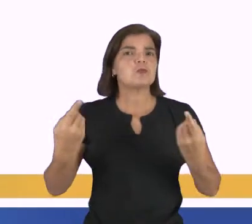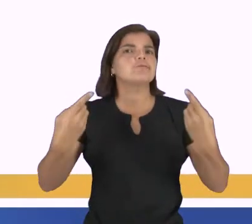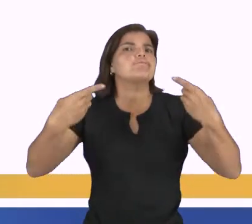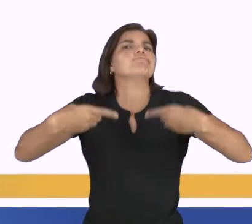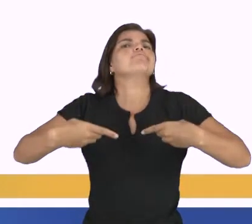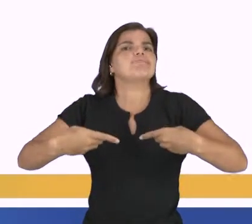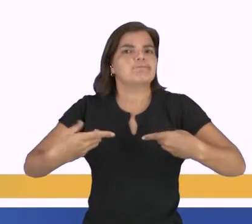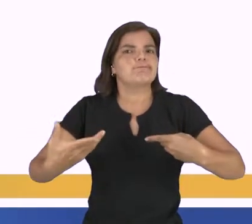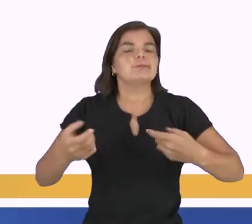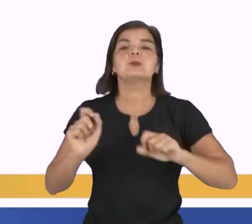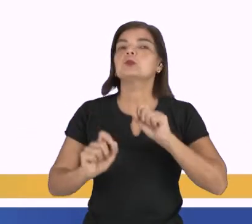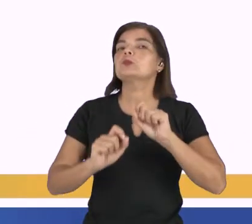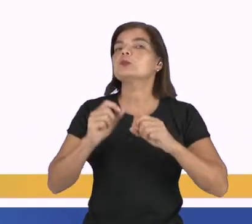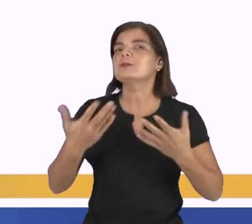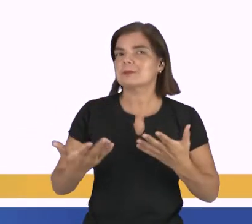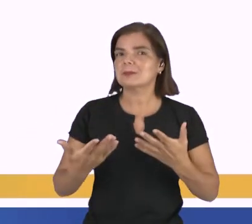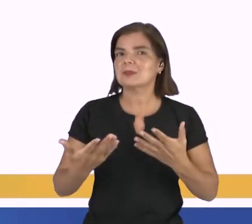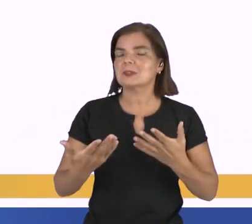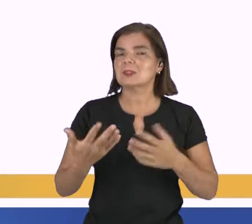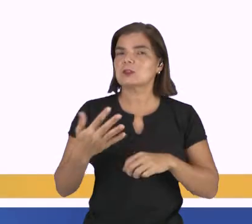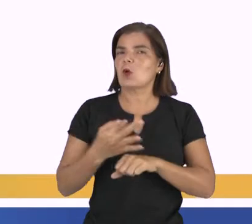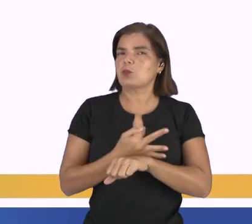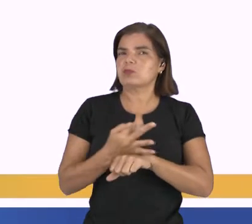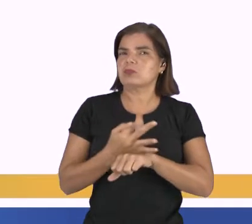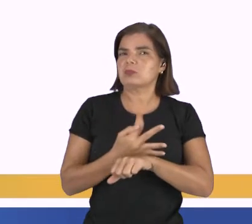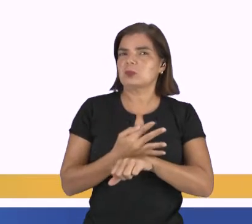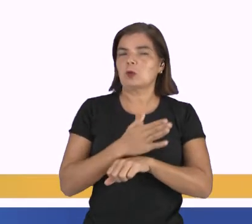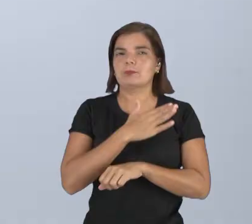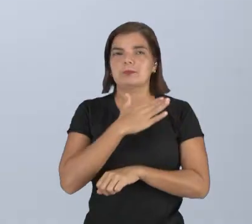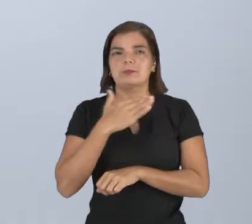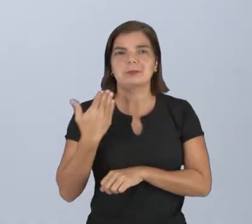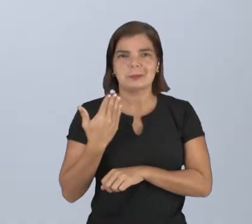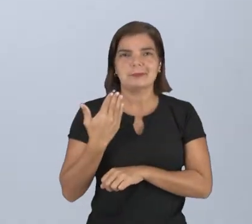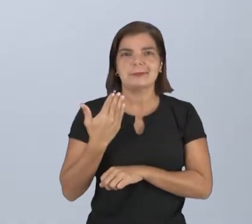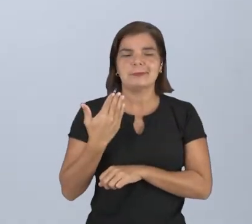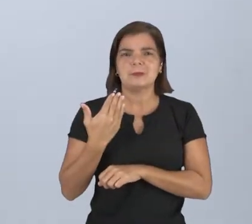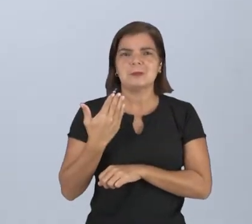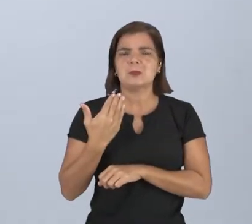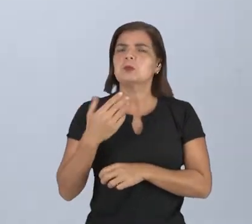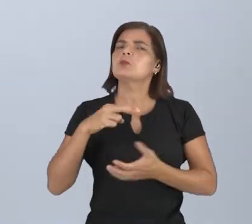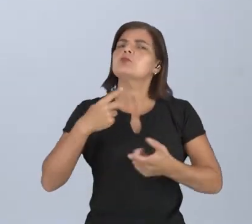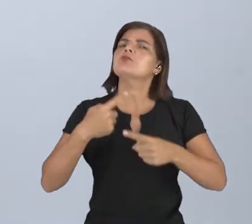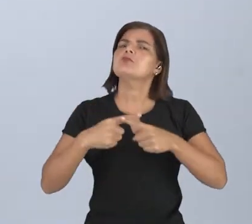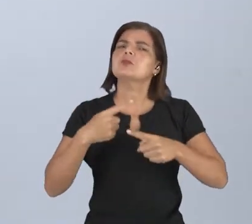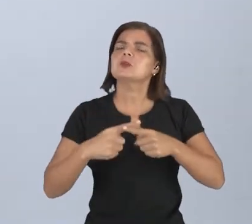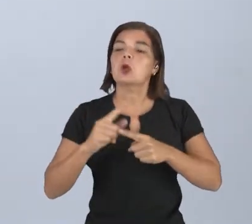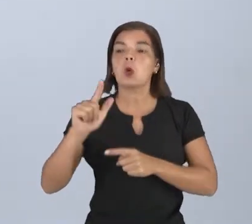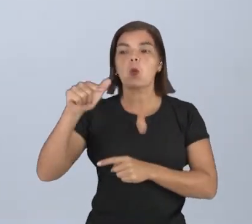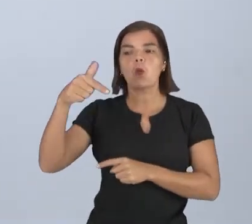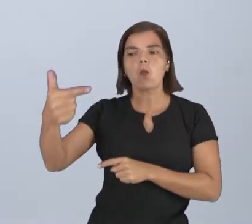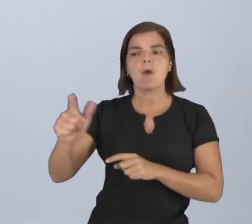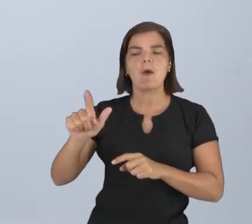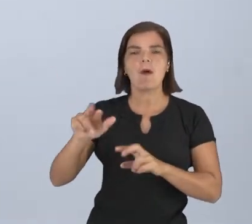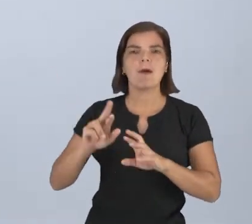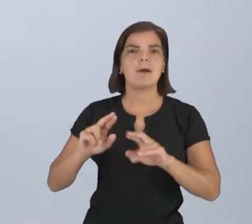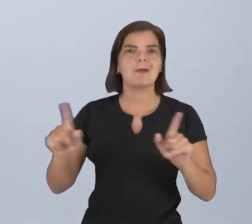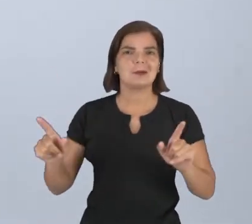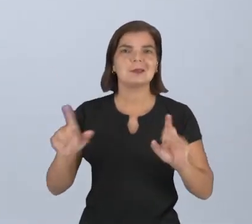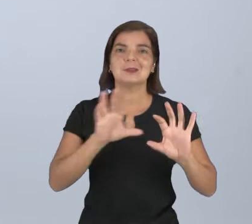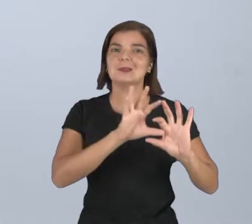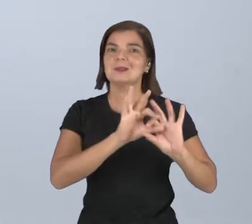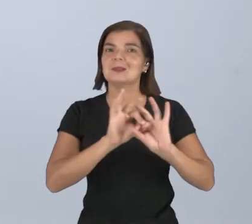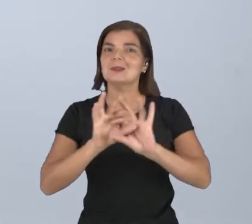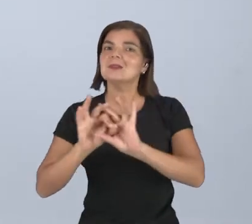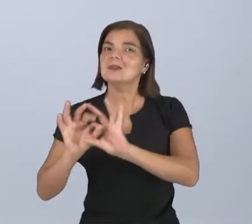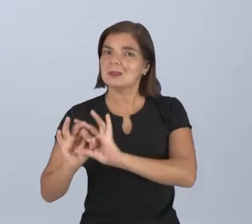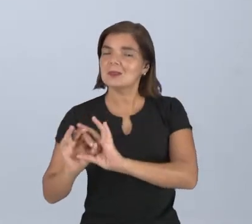impor-se entre elas uma intolerância mortal, né? Mortal, porque o outro diferente aí nesse